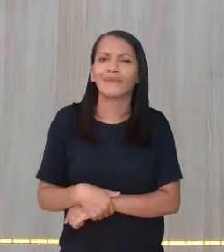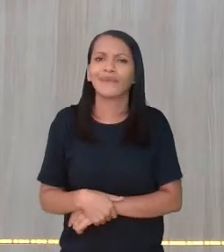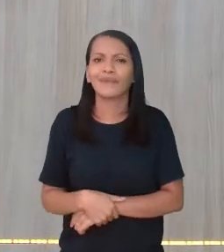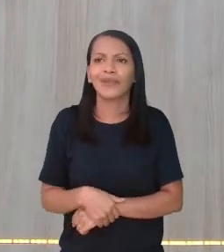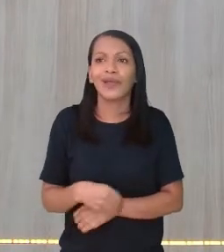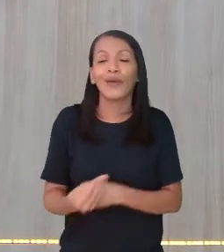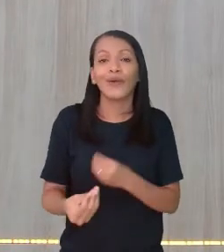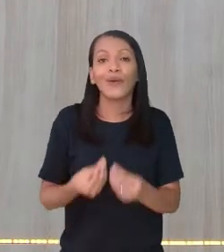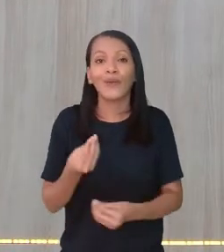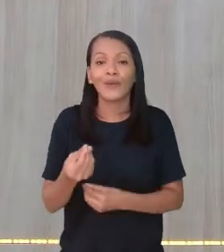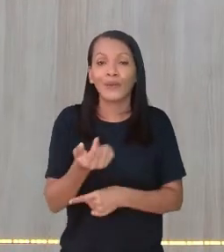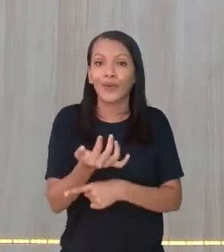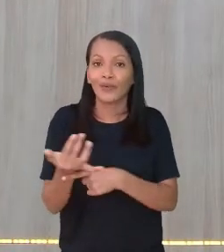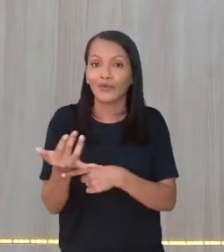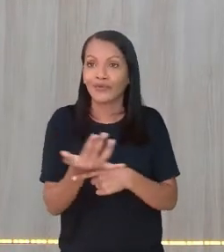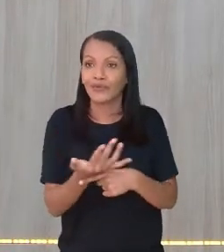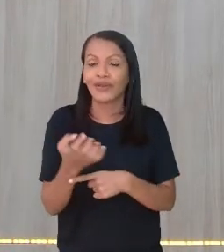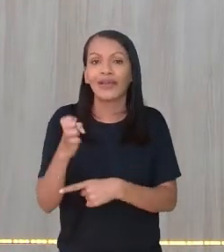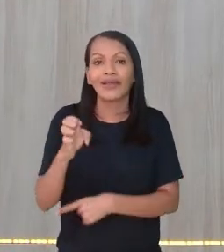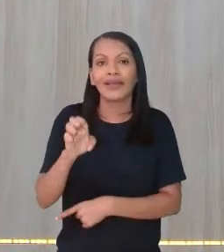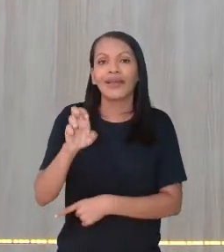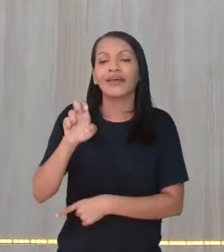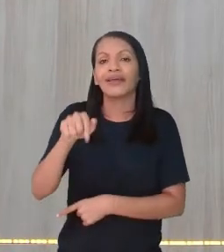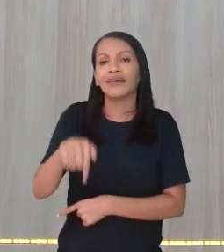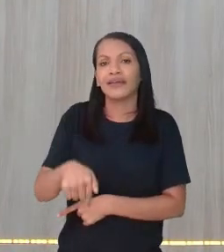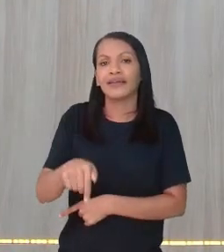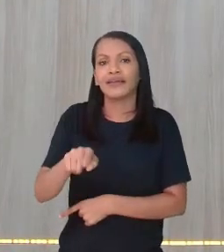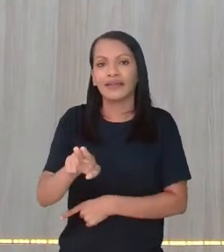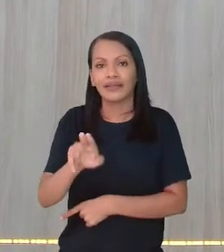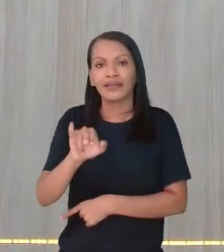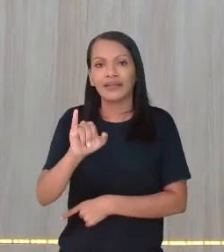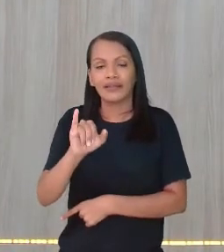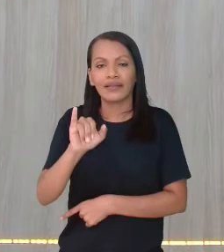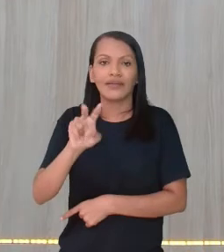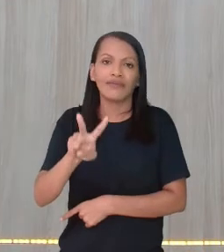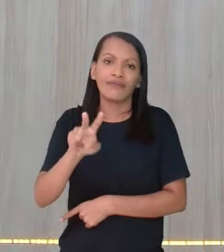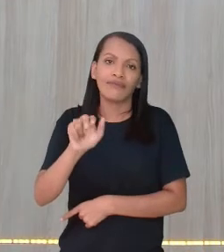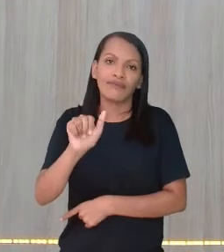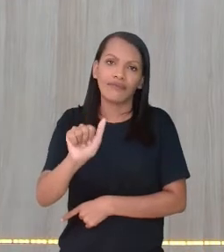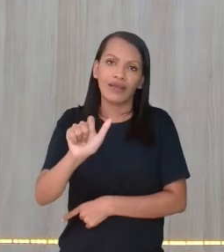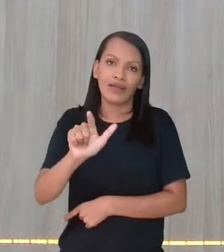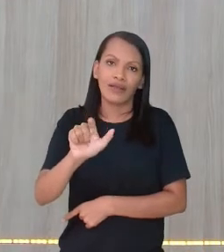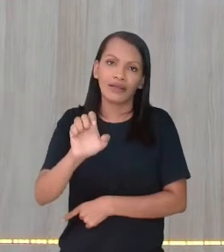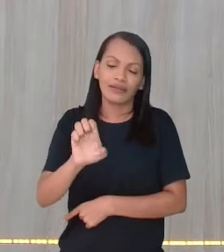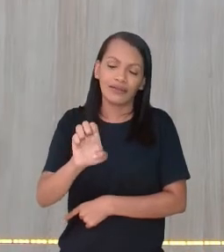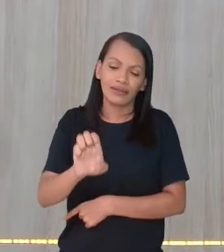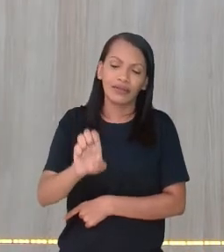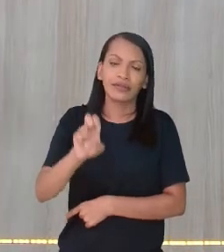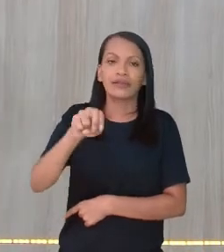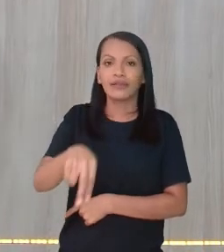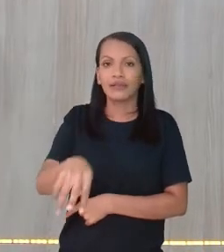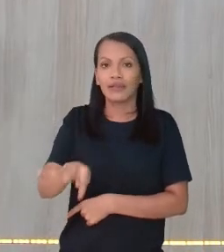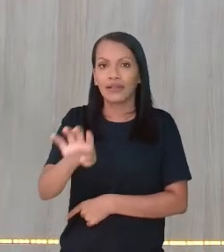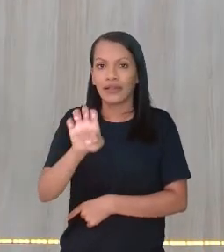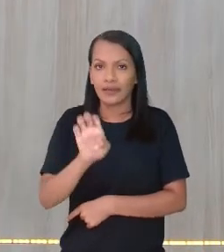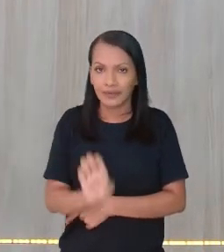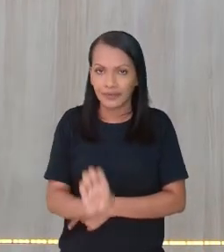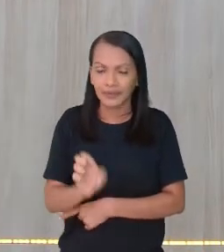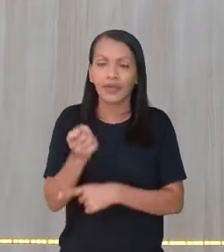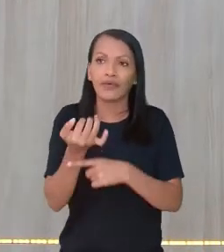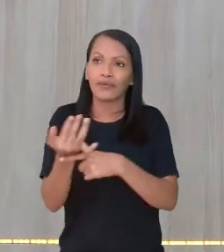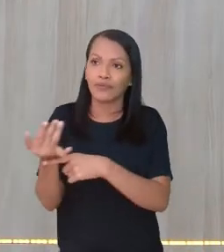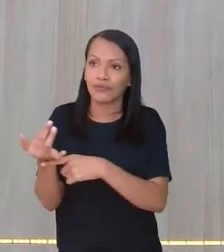às frações equivalentes. Como é que eu faço para encontrar uma fração equivalente de uma fração